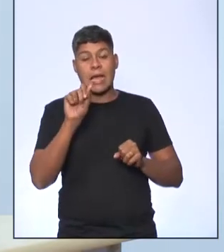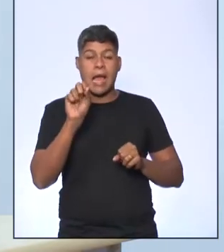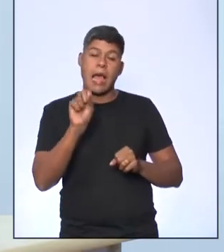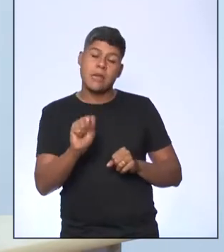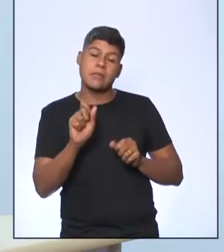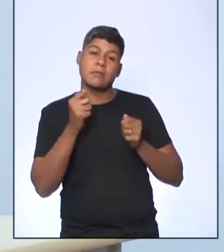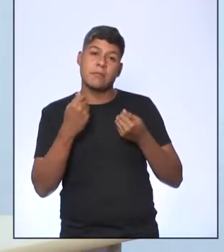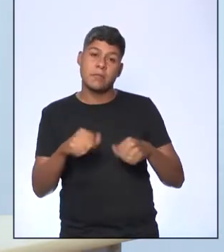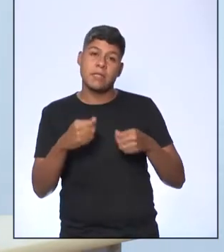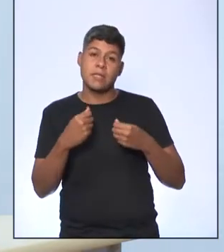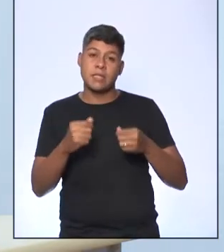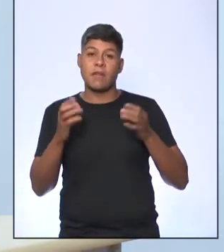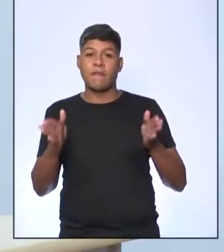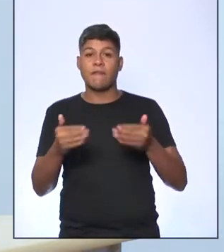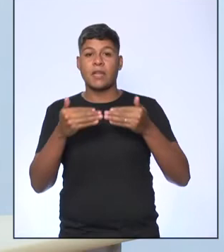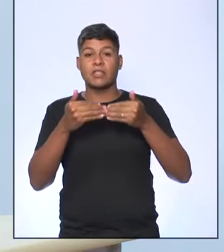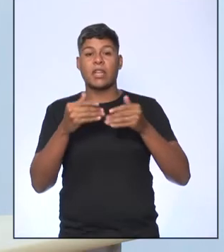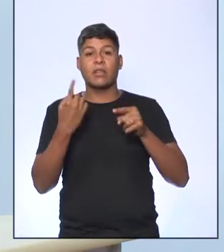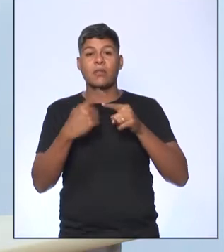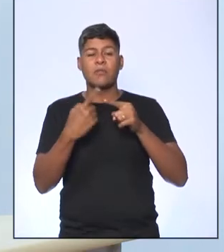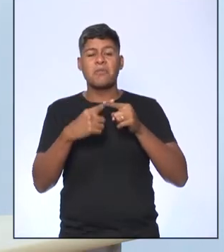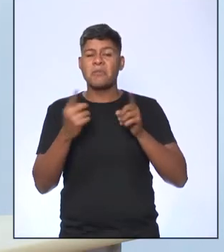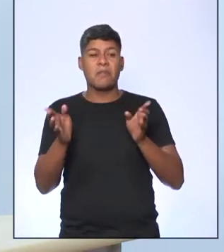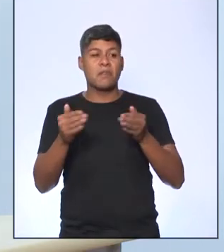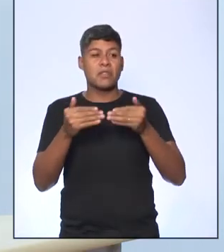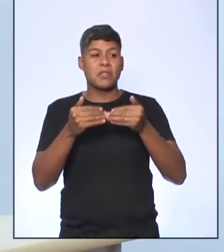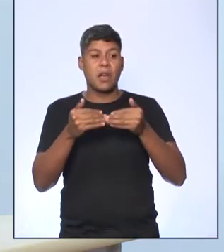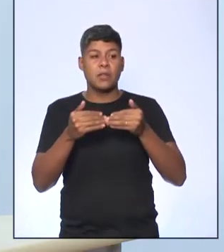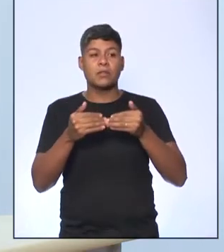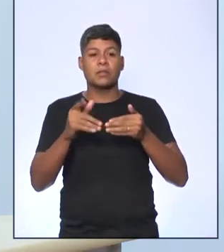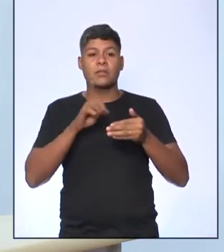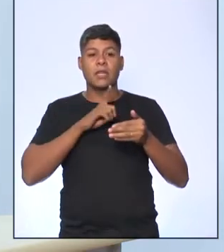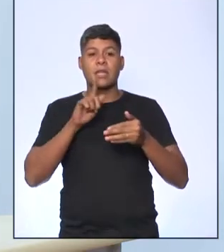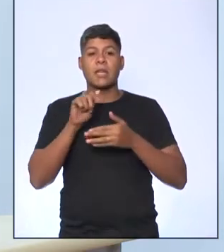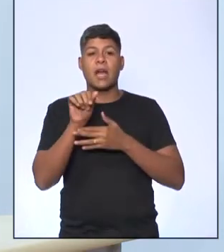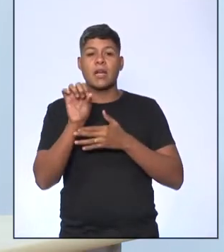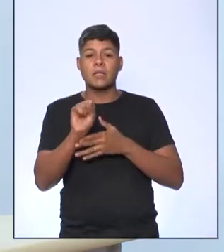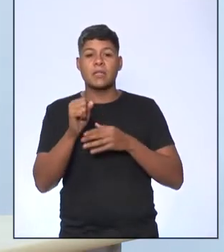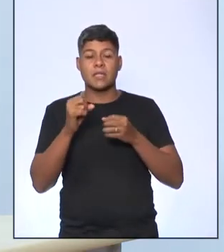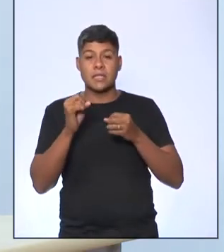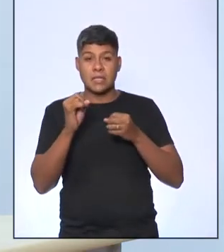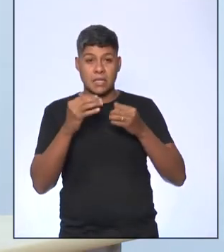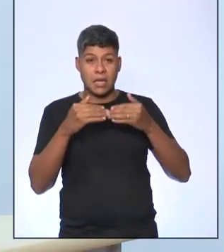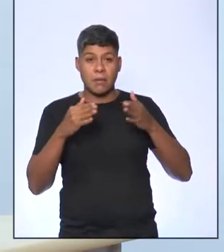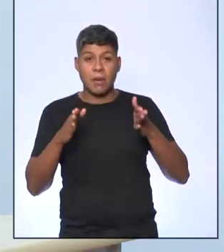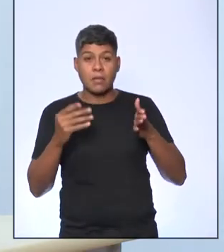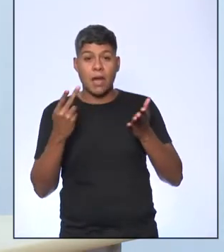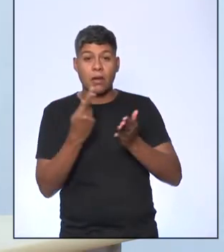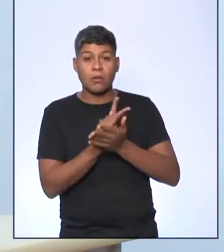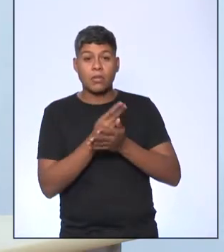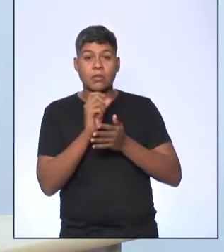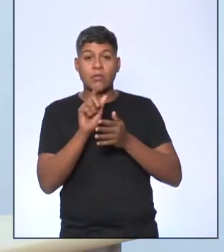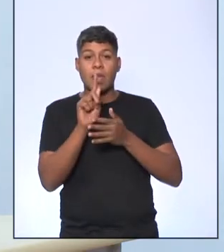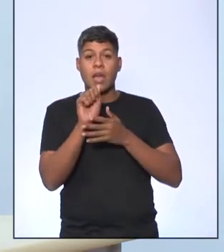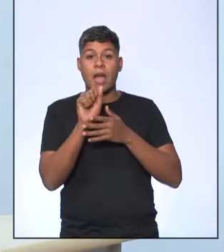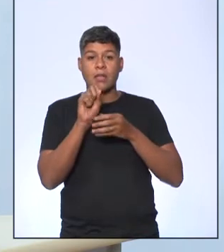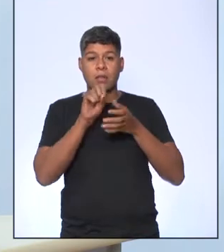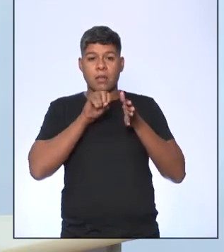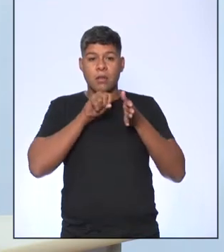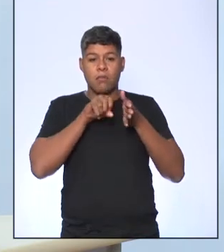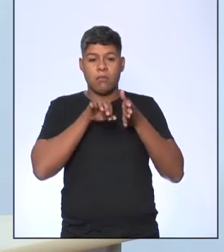tem que ser fechado. Por que tem que ser fechado quando tem gás? Se tiver aberto, o que acontece com o nosso